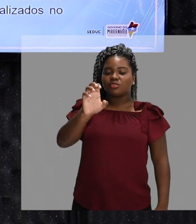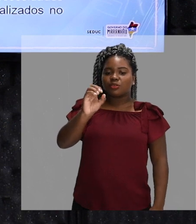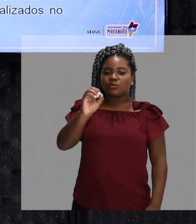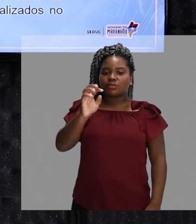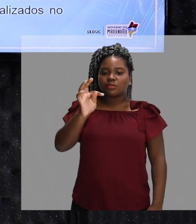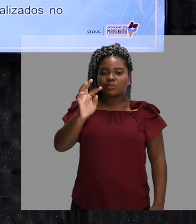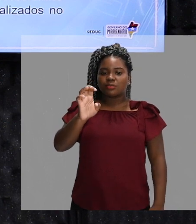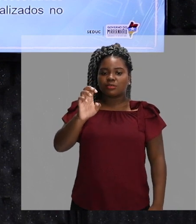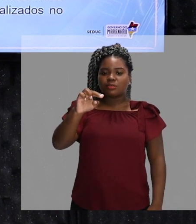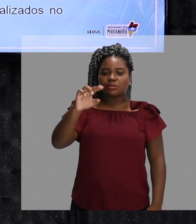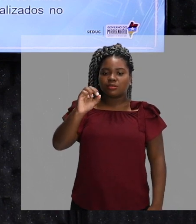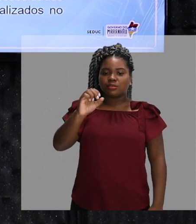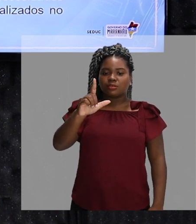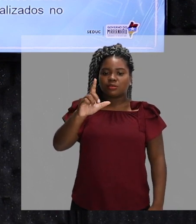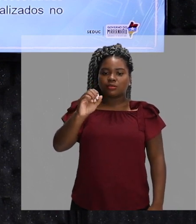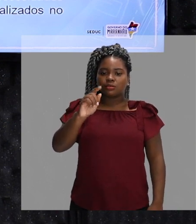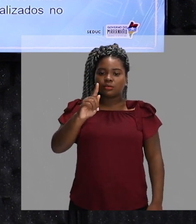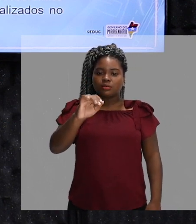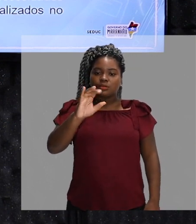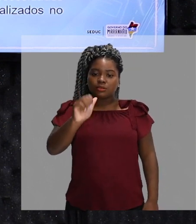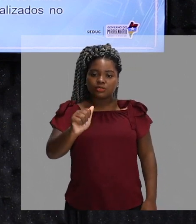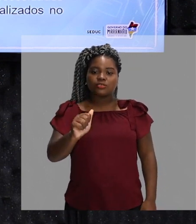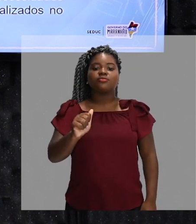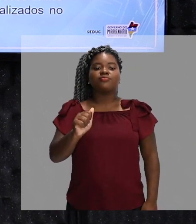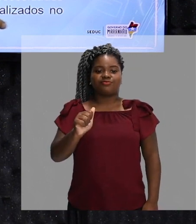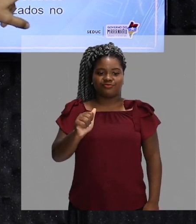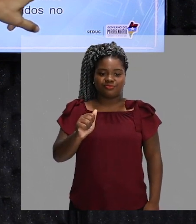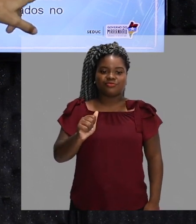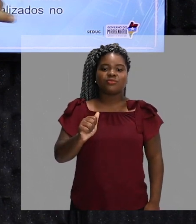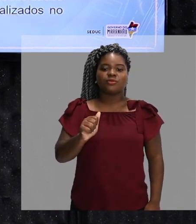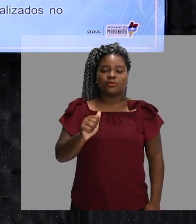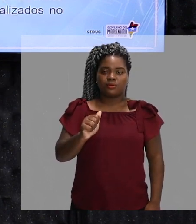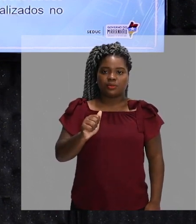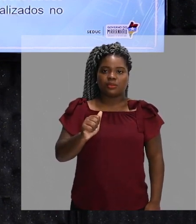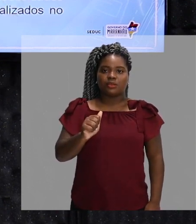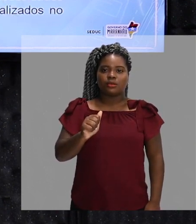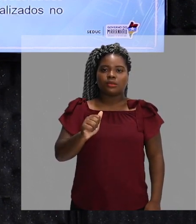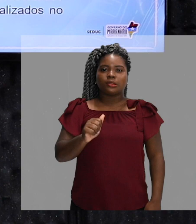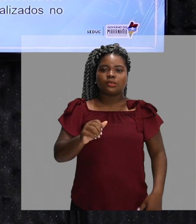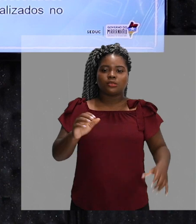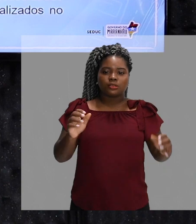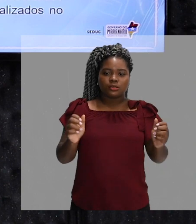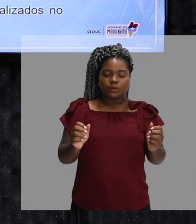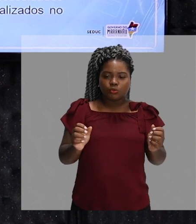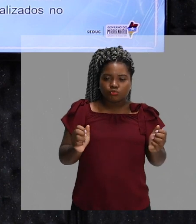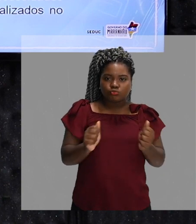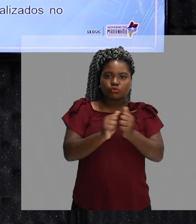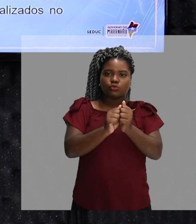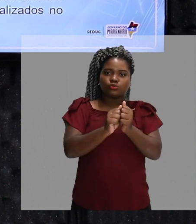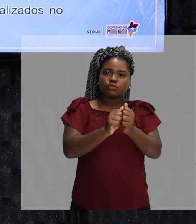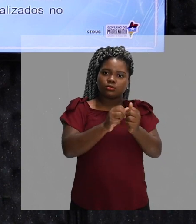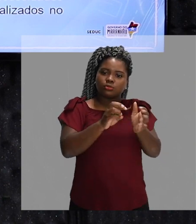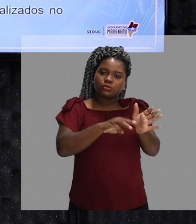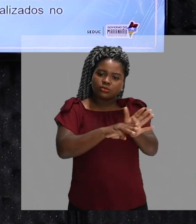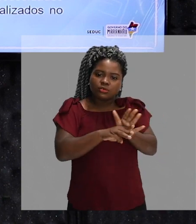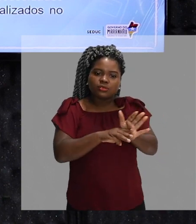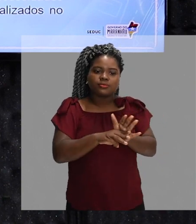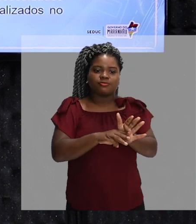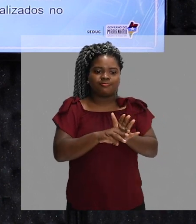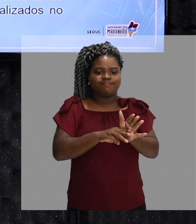de técnicas e processos que visam estudar os espaços terrestres, sejam naturais